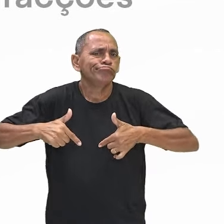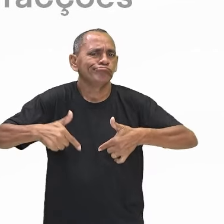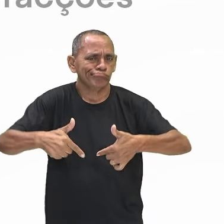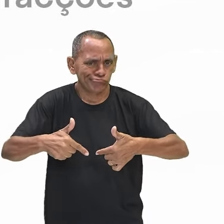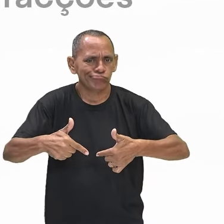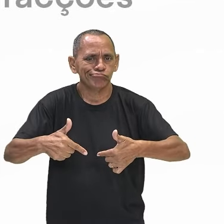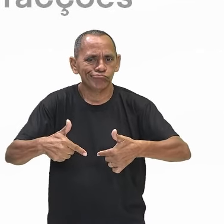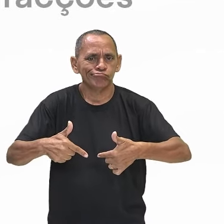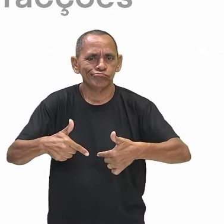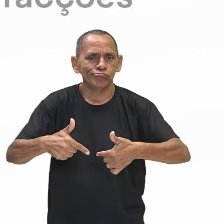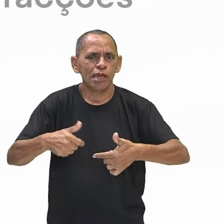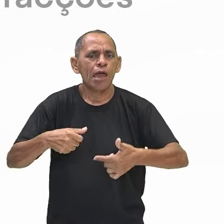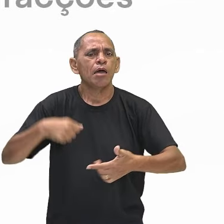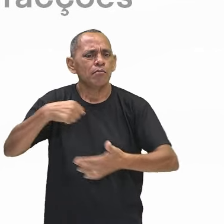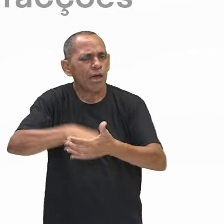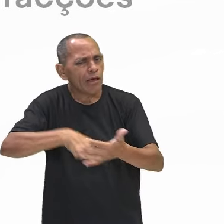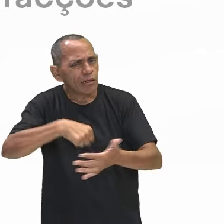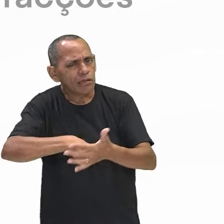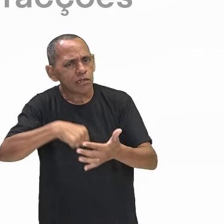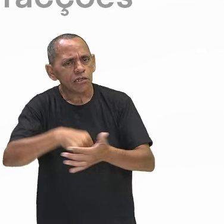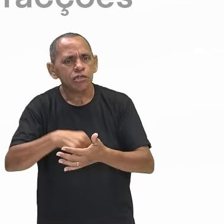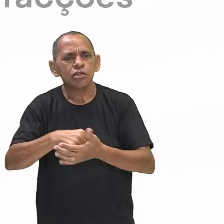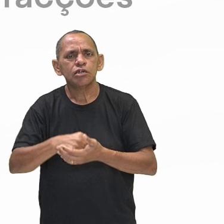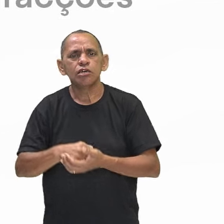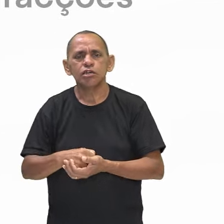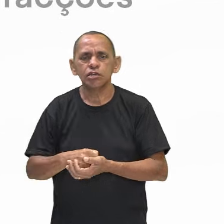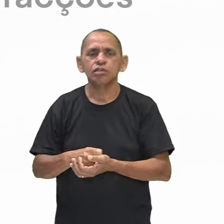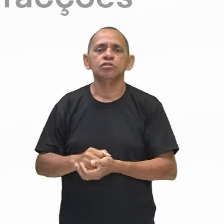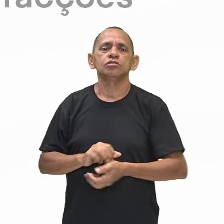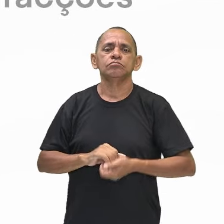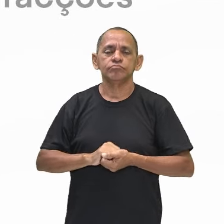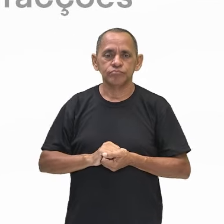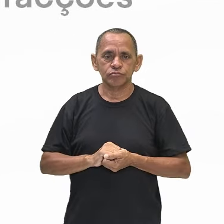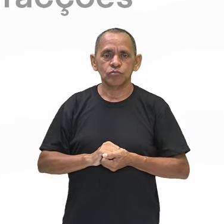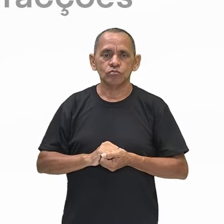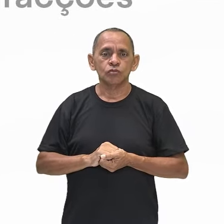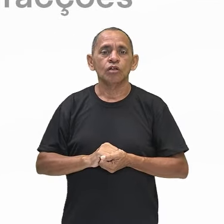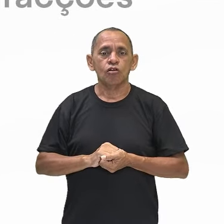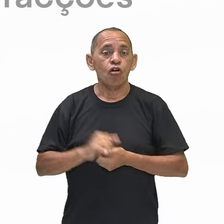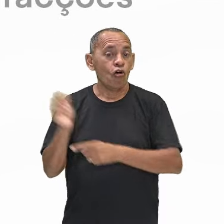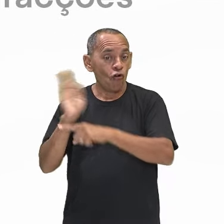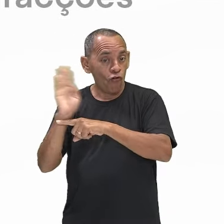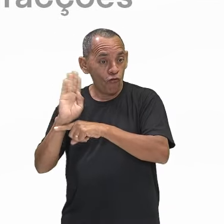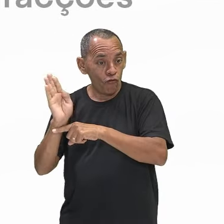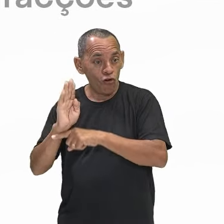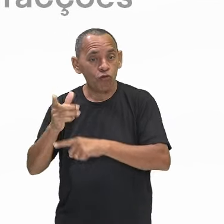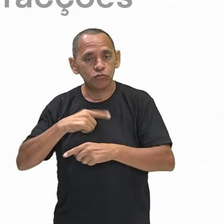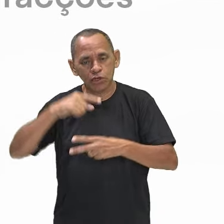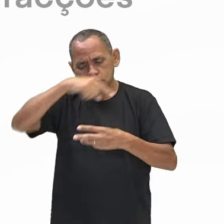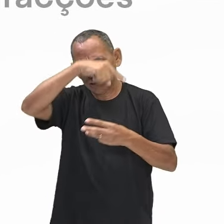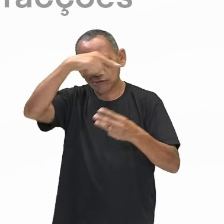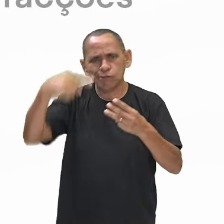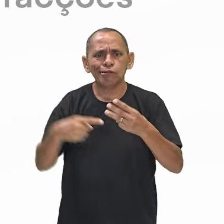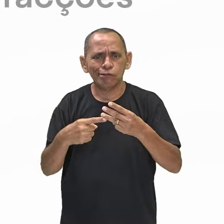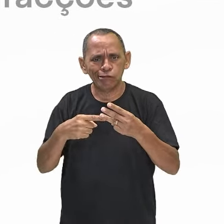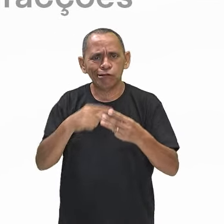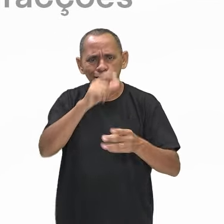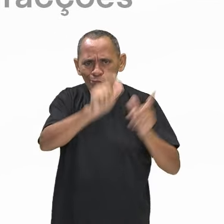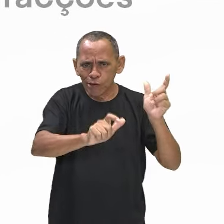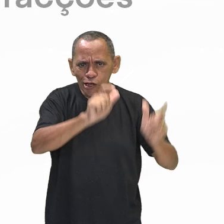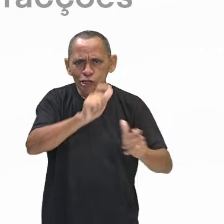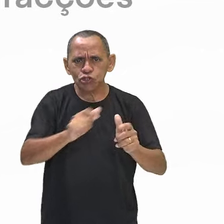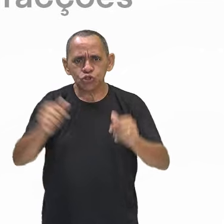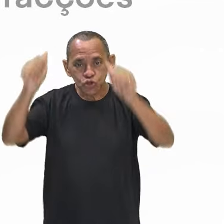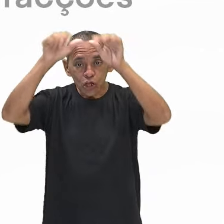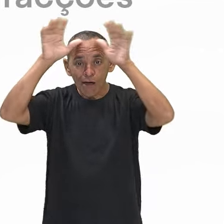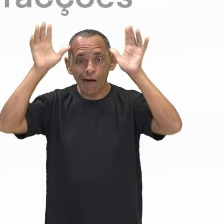Com elementos narrativos fantasiosos, o longa apresenta a história de três personagens da periferia de Rio Branco, no